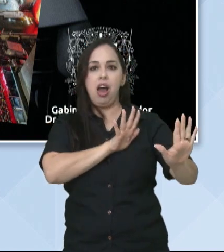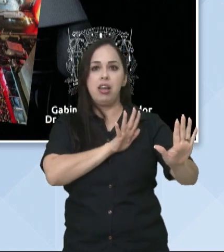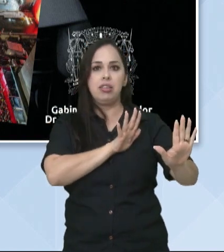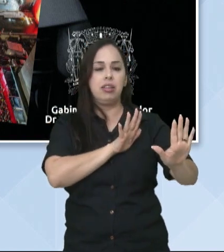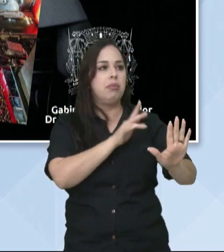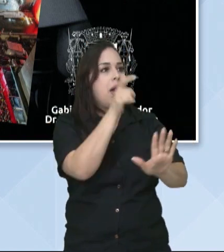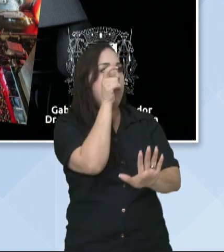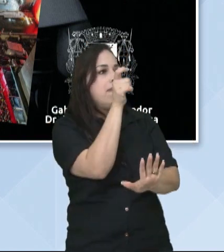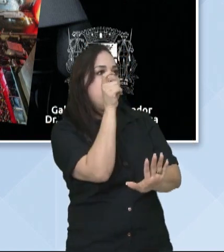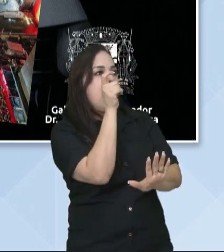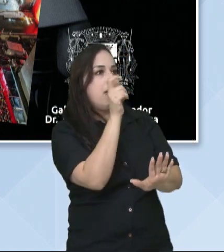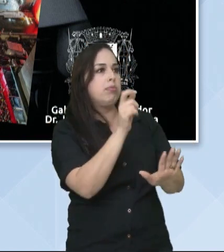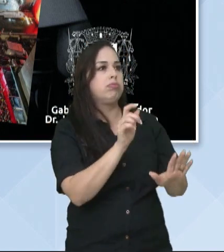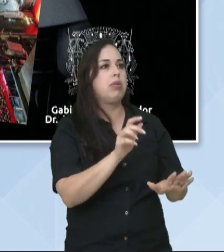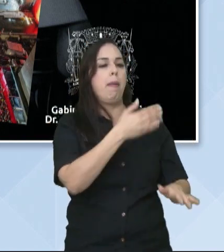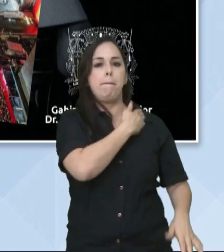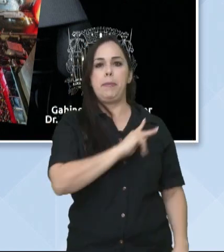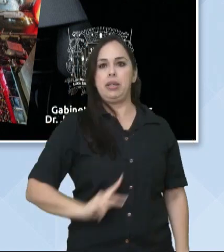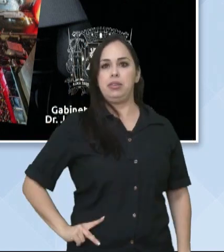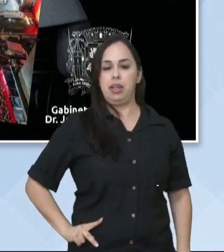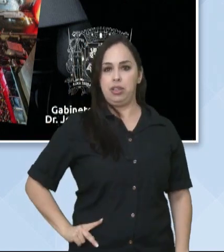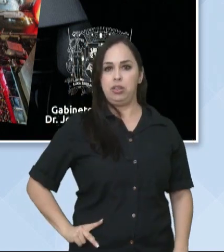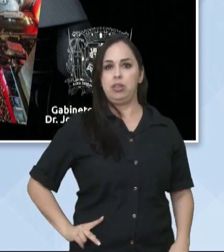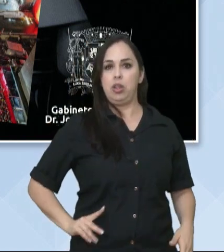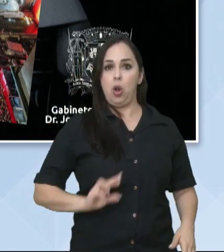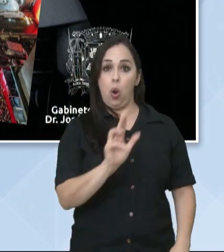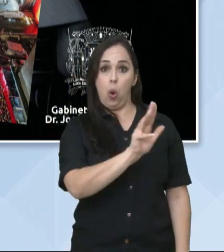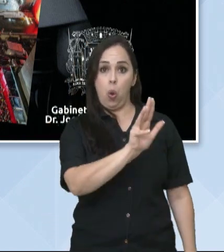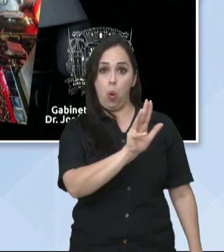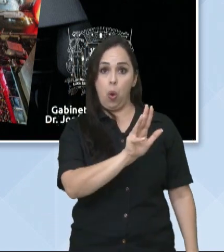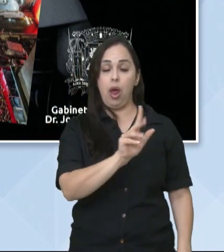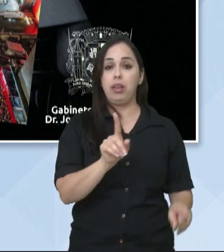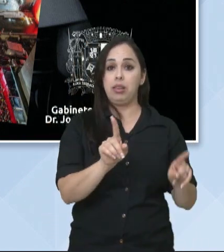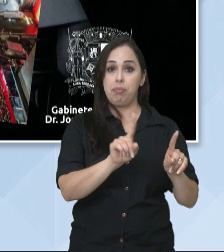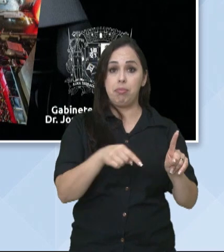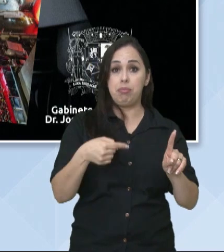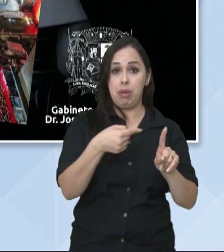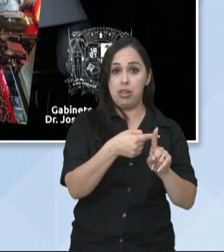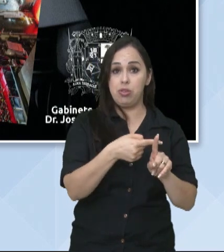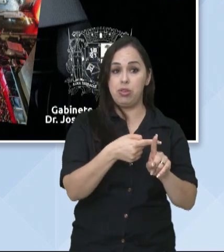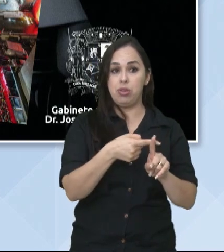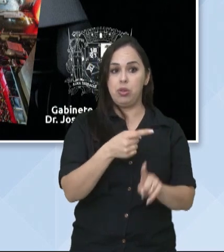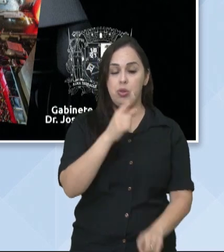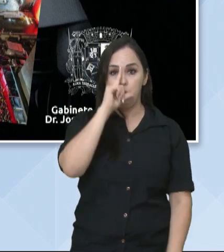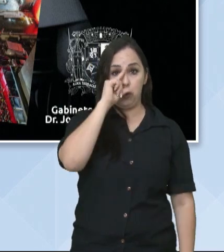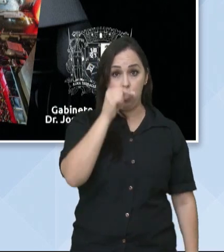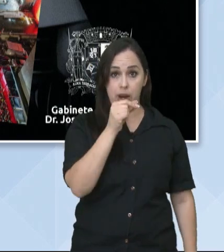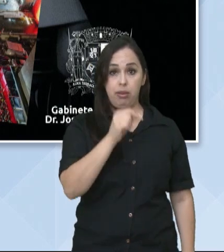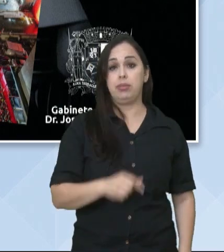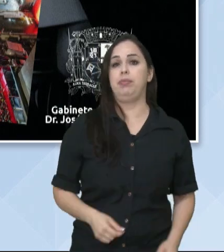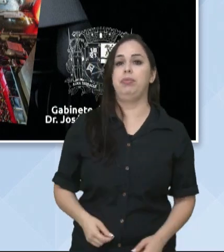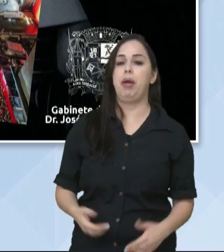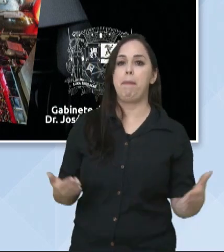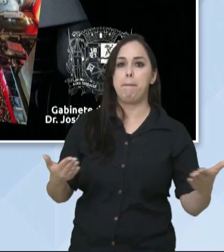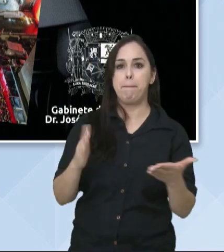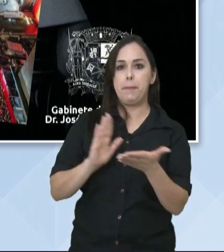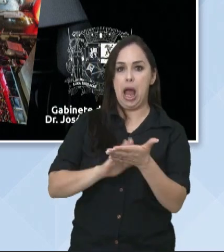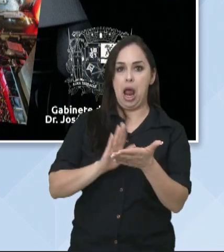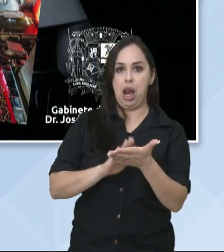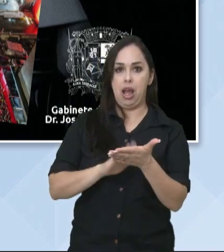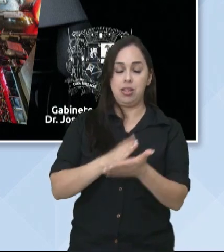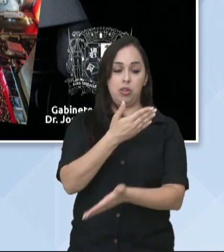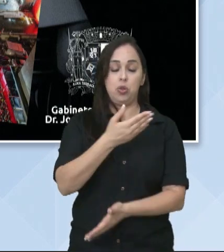o presidente eleito Lula e o vice-presidente Geraldo Alckmin. Então, aqui eu queria dar os parabéns pela eleição do nosso